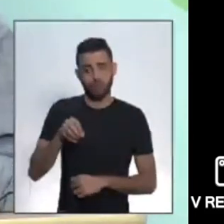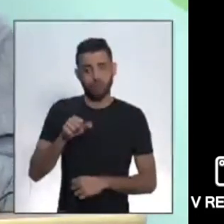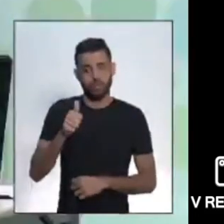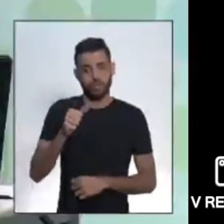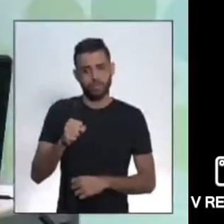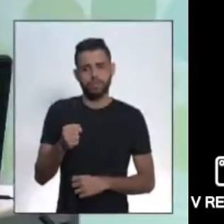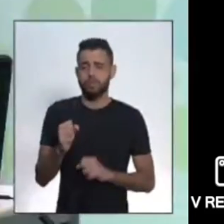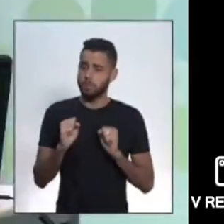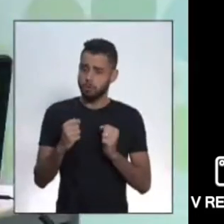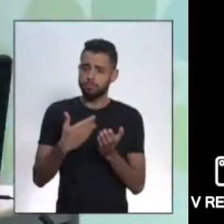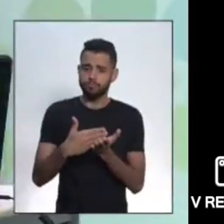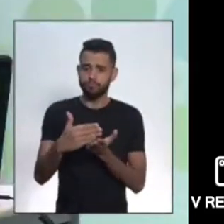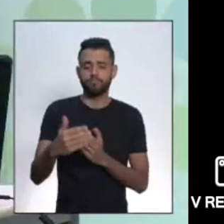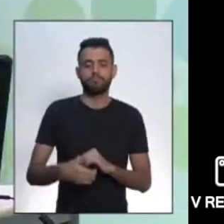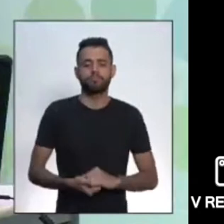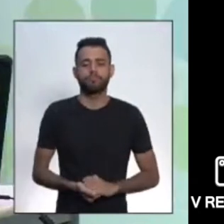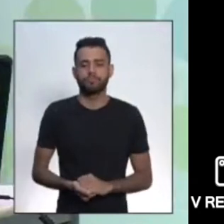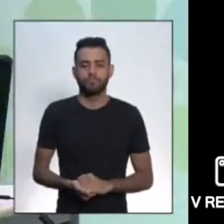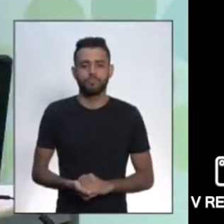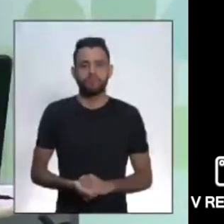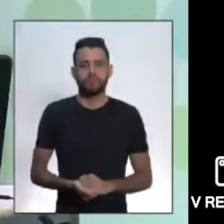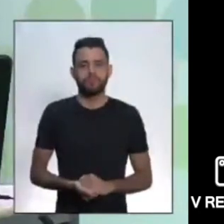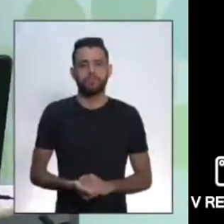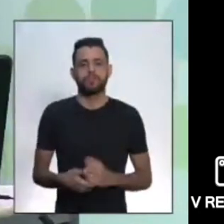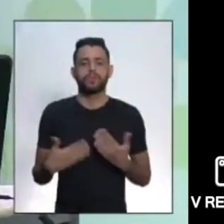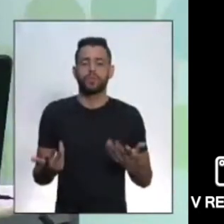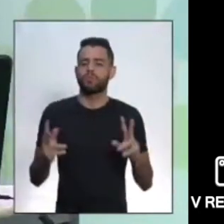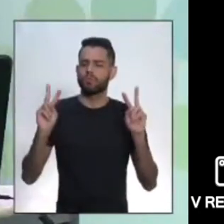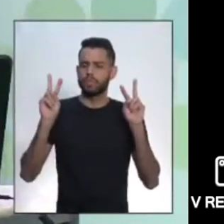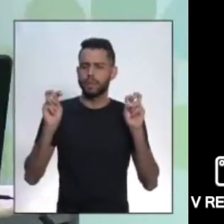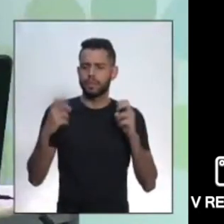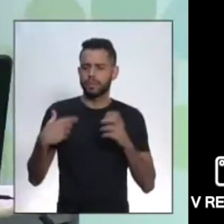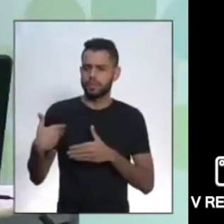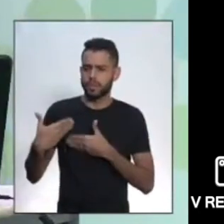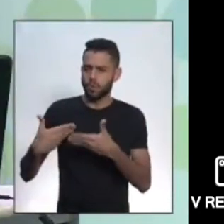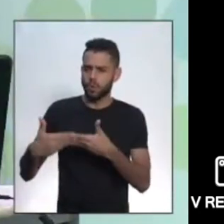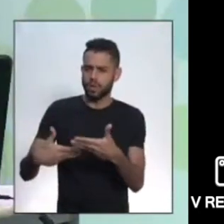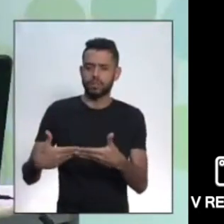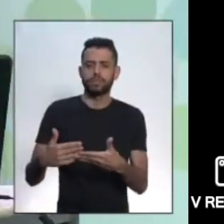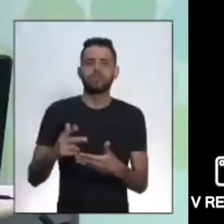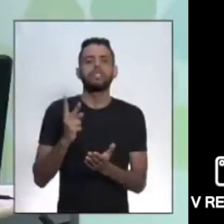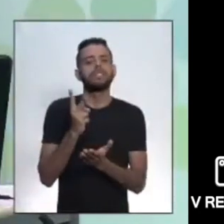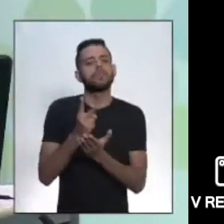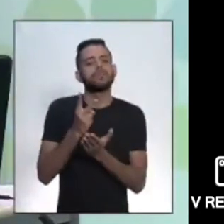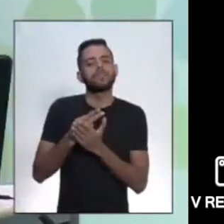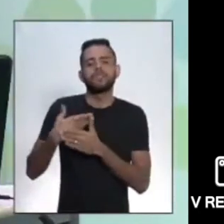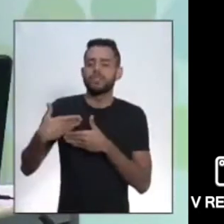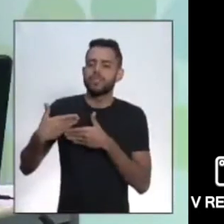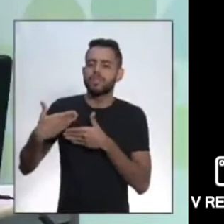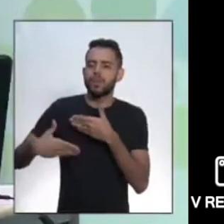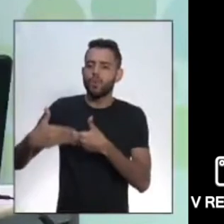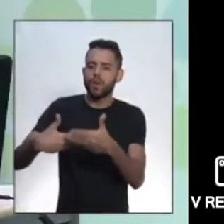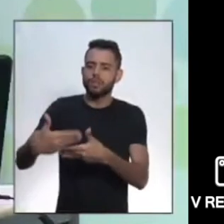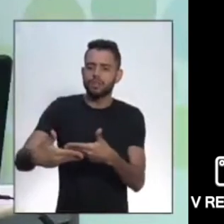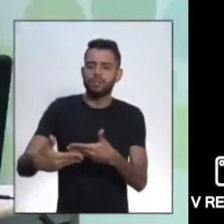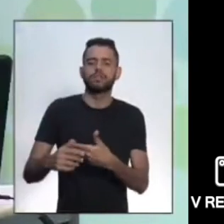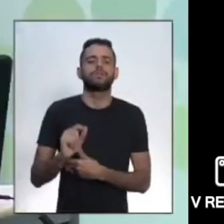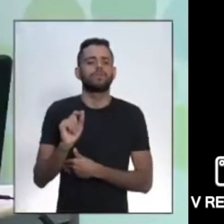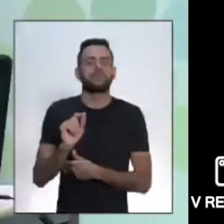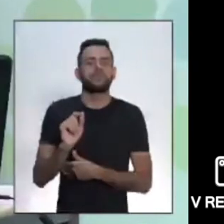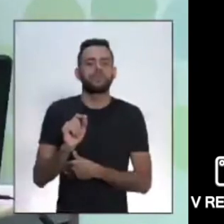sua. Beleza. No termo de sequências, nós temos que olhar toda sequência, como já foi falado algumas vezes,